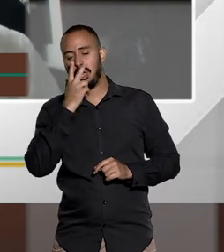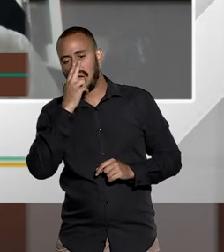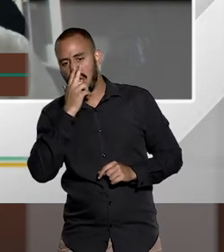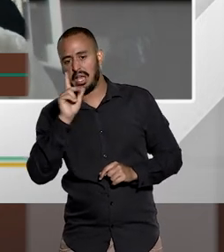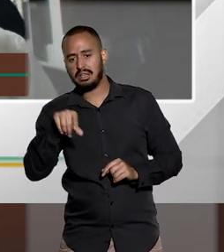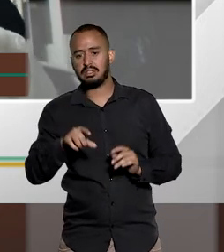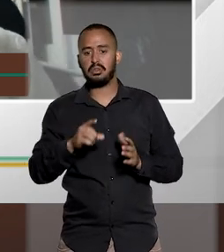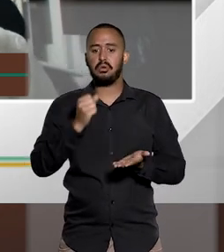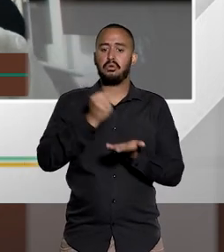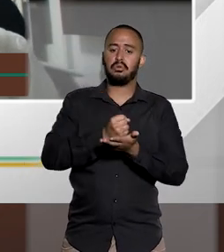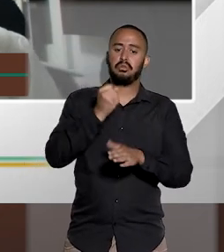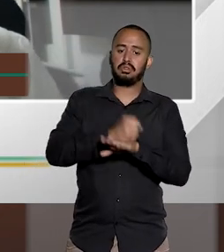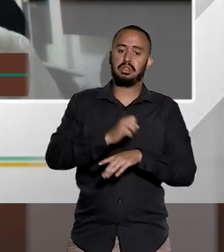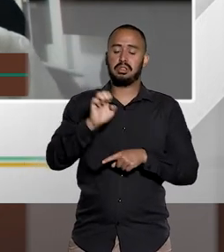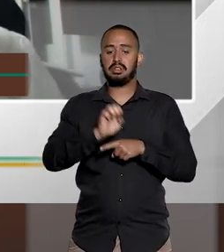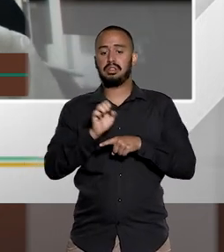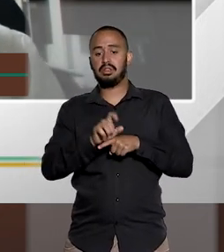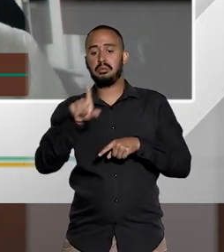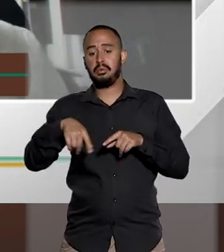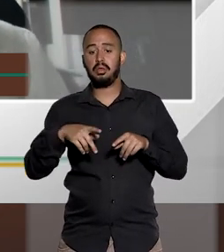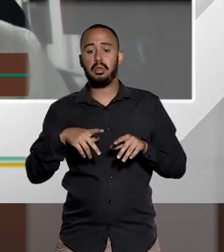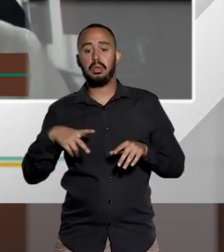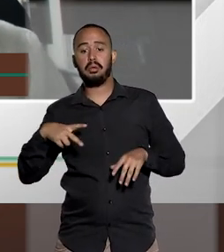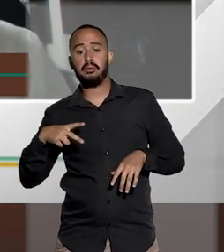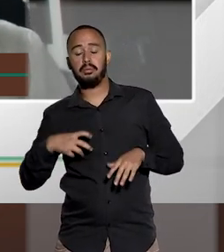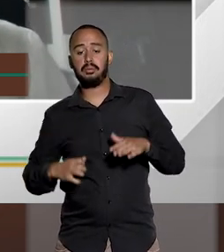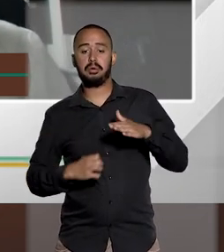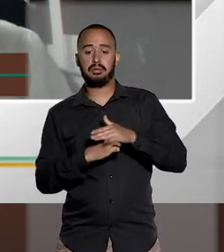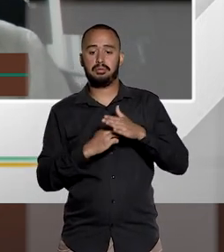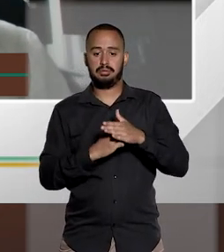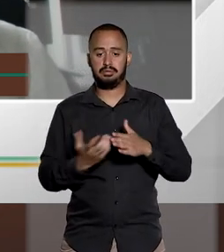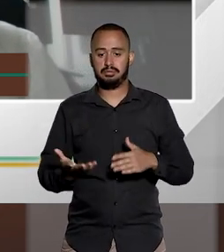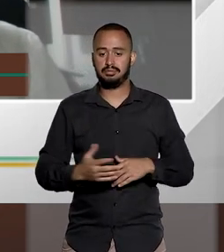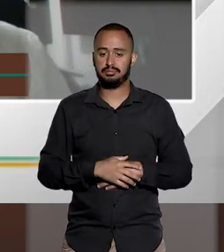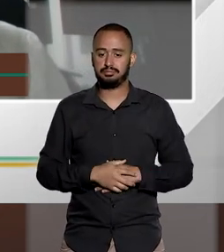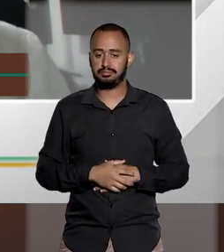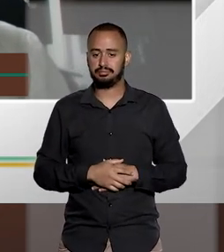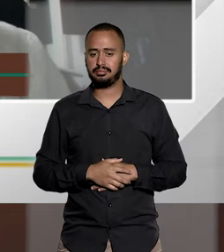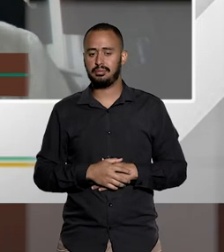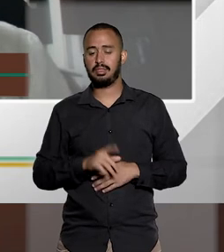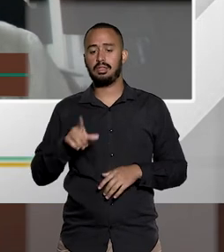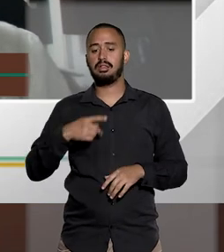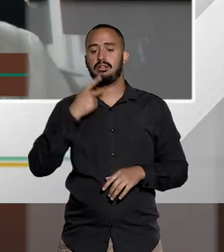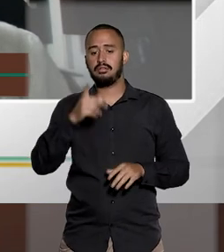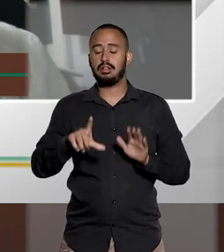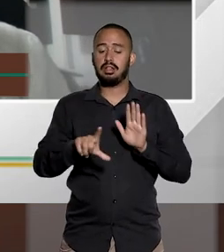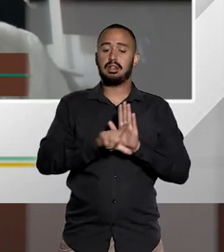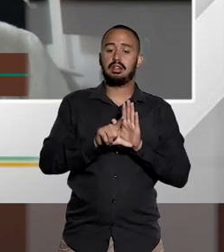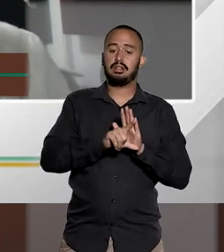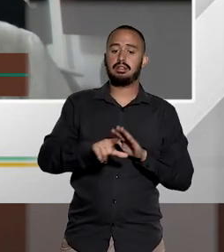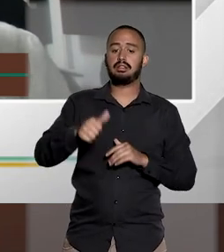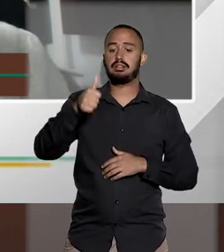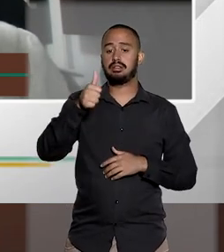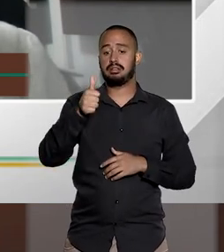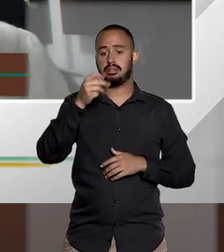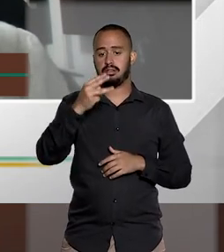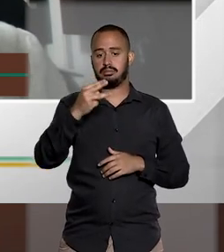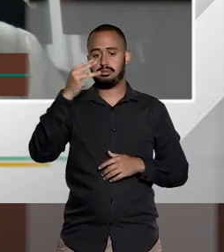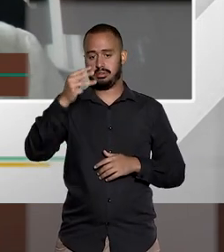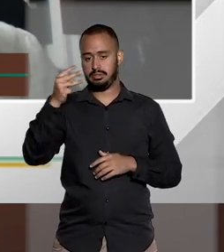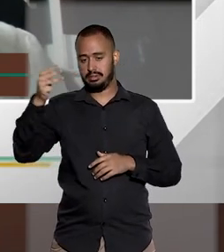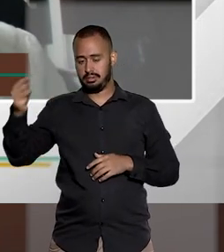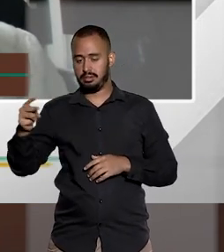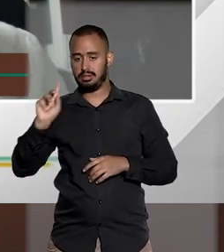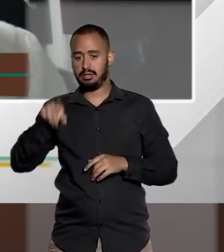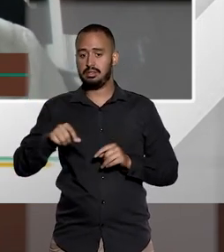pelas empresas estatais se regem pelo direito privado. Eles dizem isso expressamente na Lei 13.303, que eles são contratos